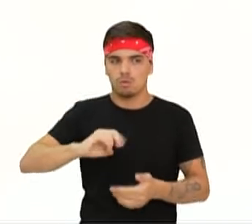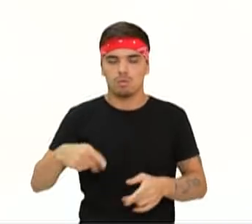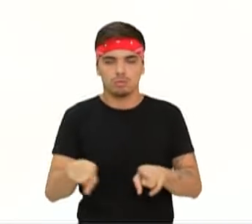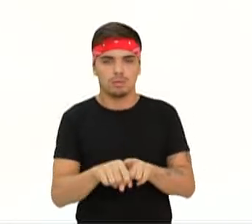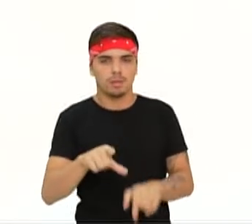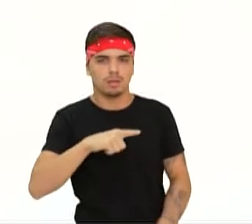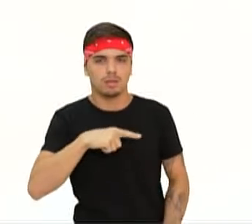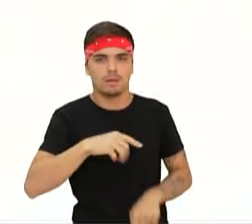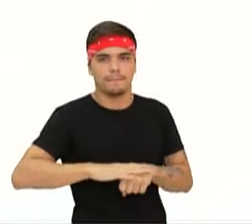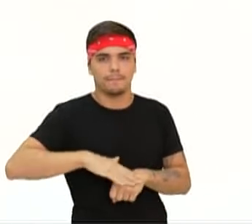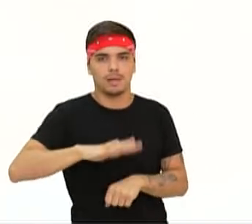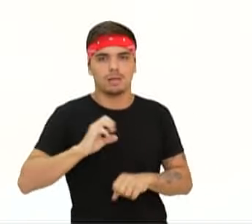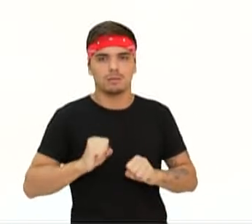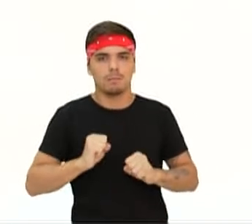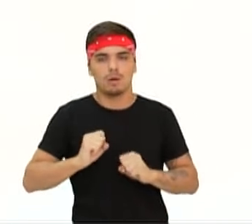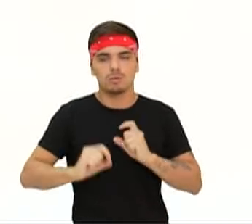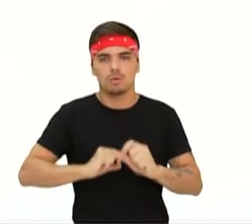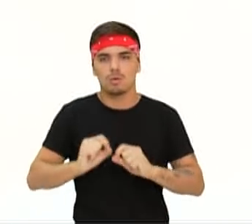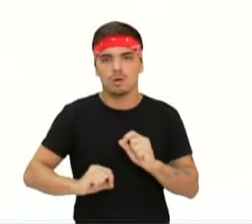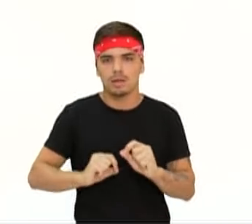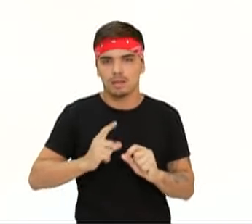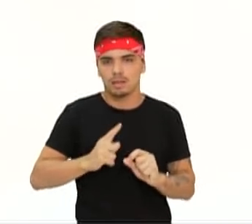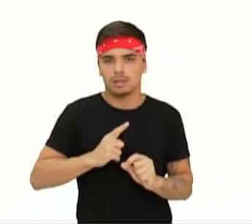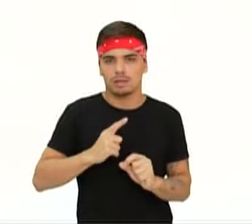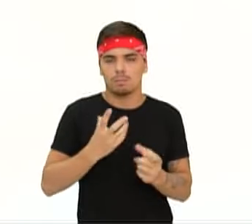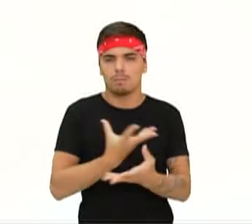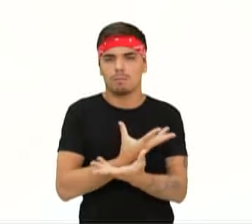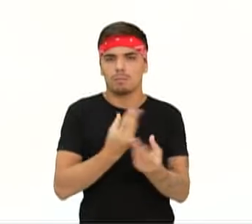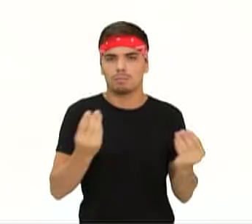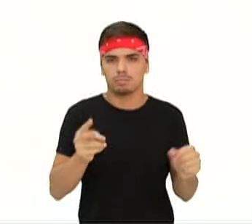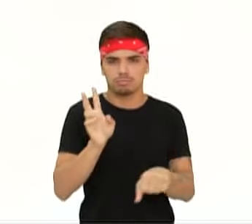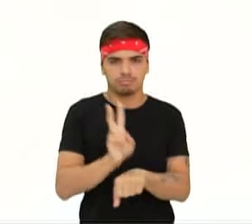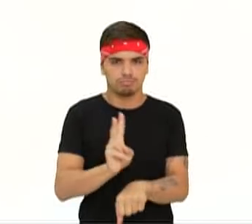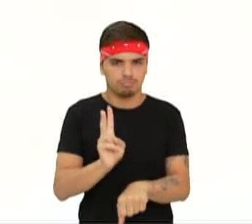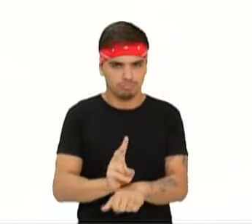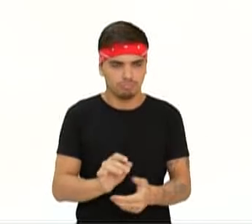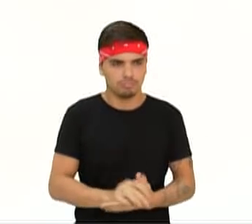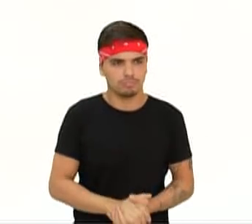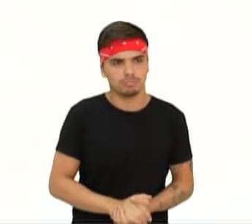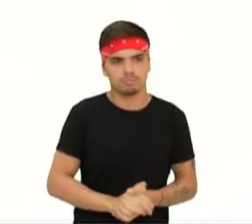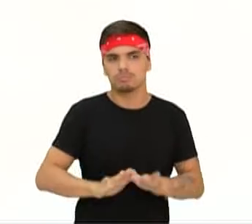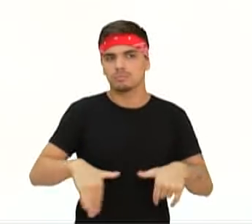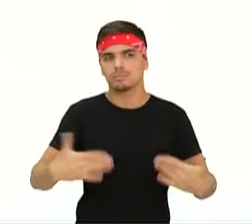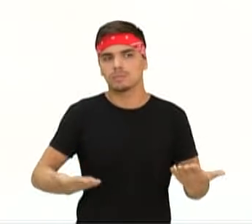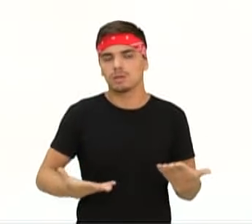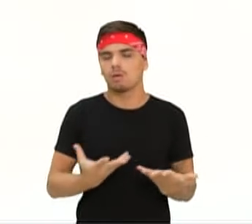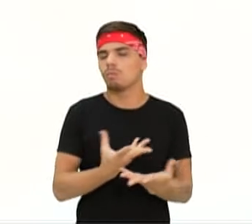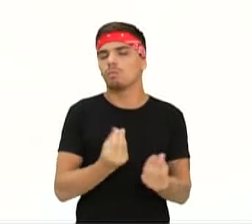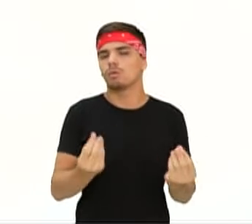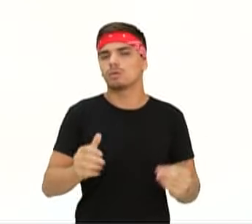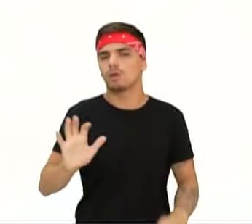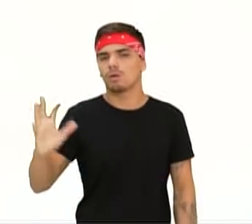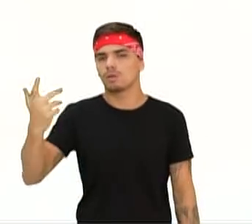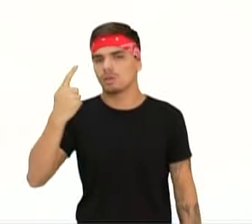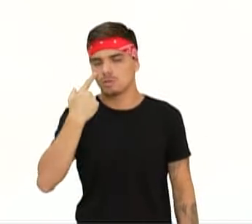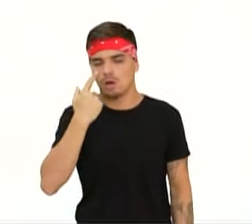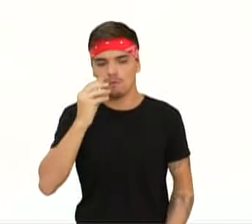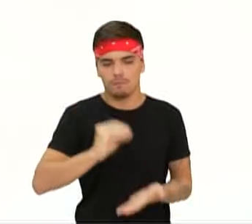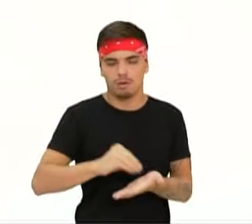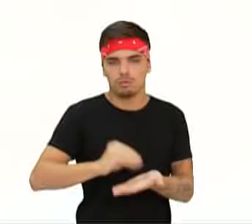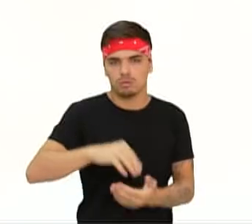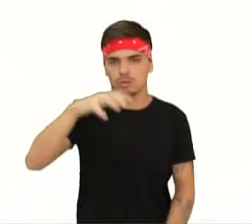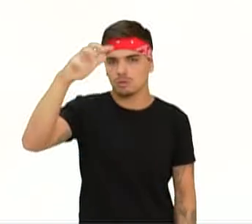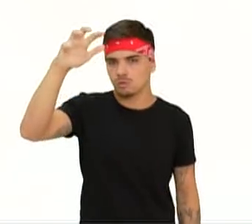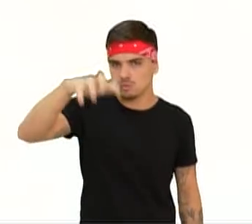excesso pode inviabilizar determinados cultivos. Então, em muitos casos, a falta de